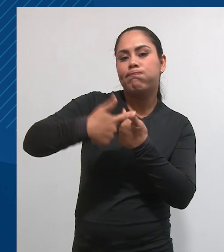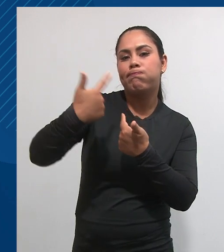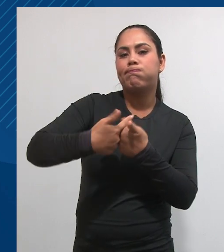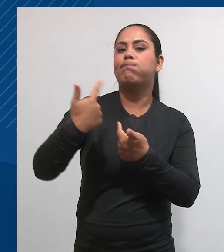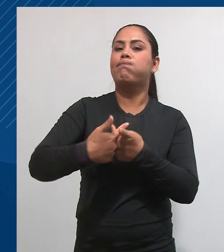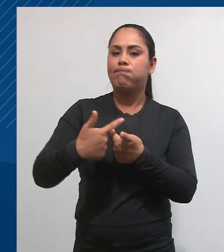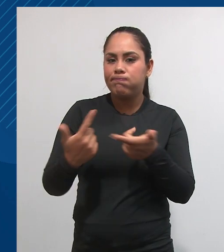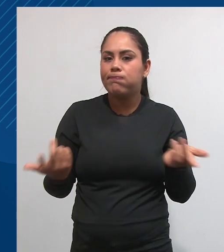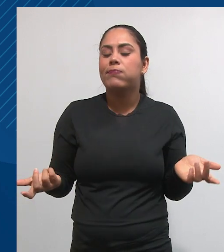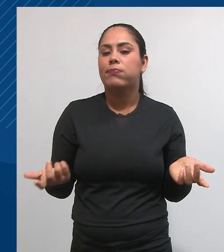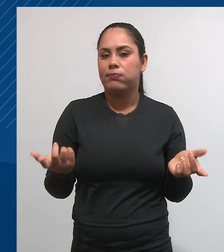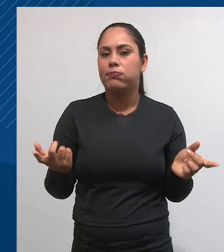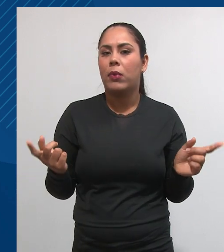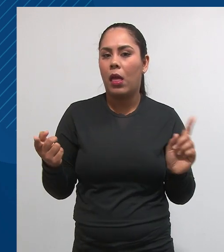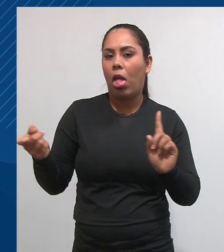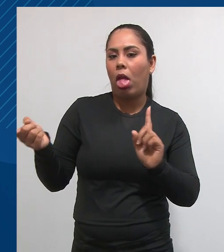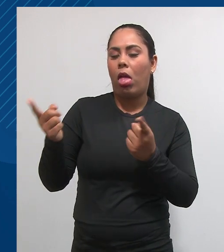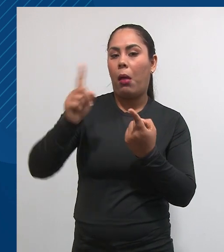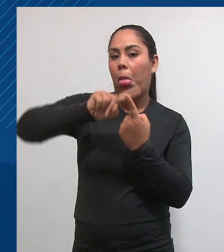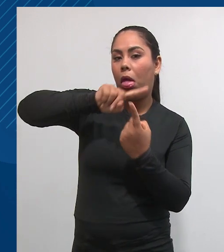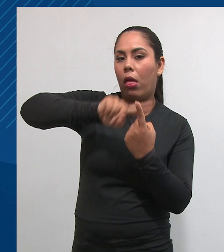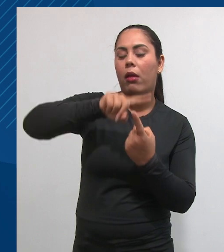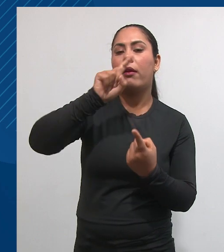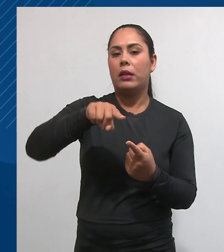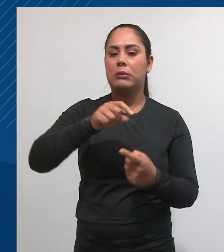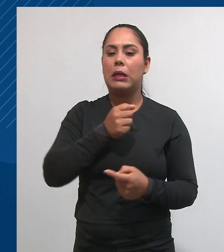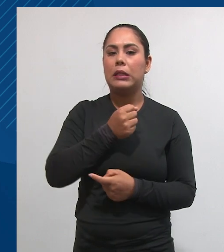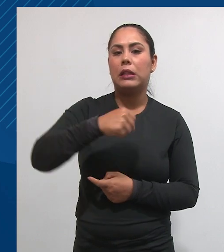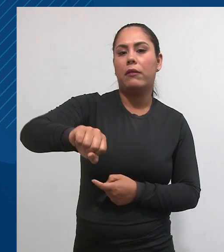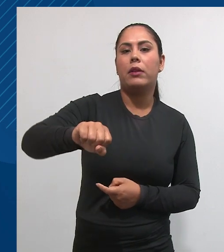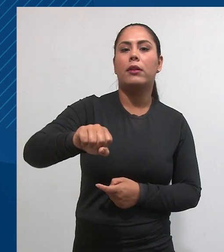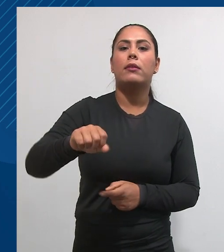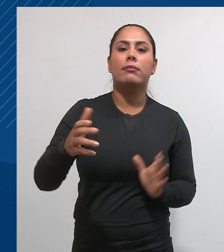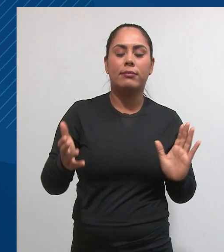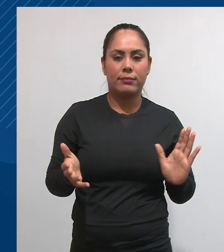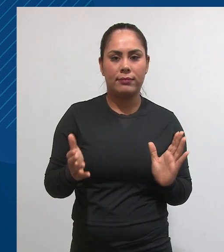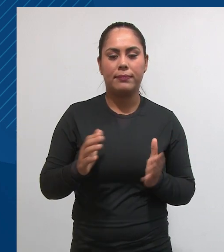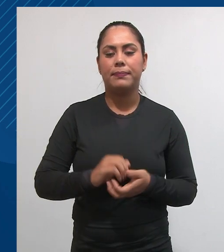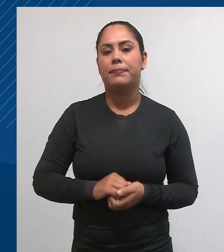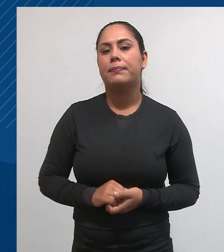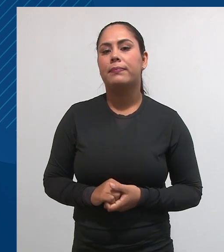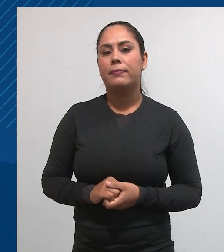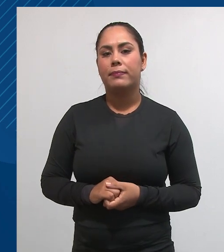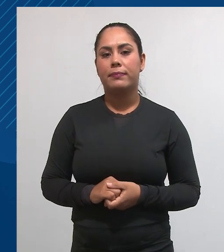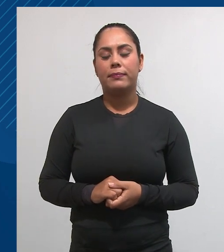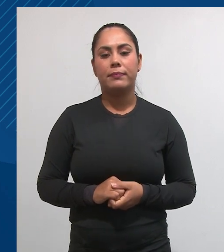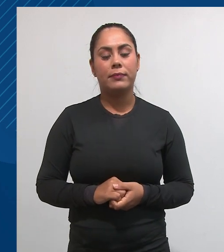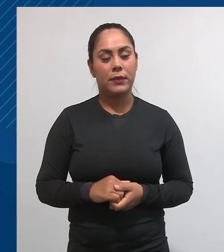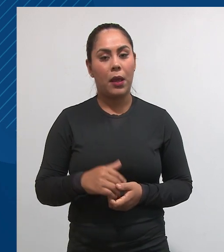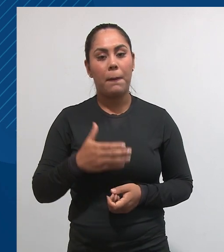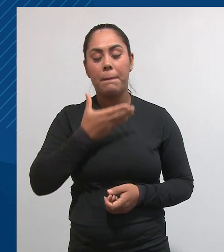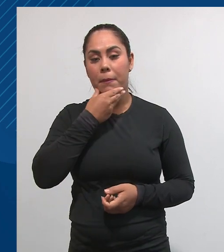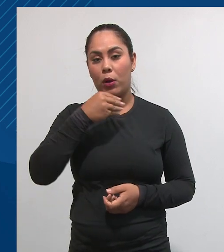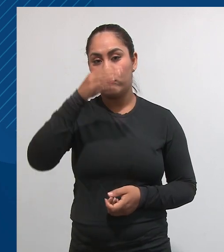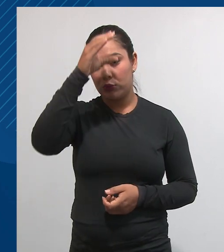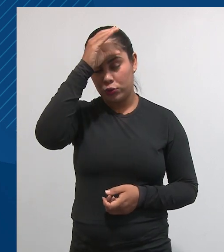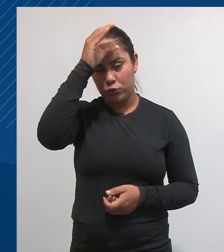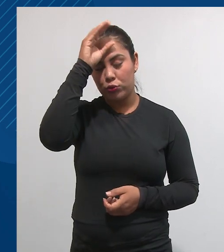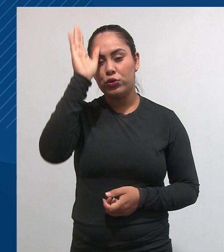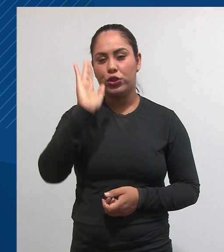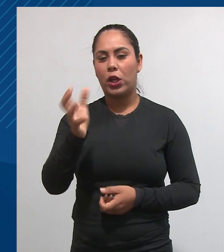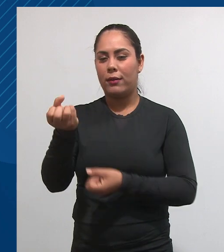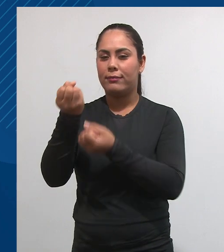fazer valer, né, para defender esses seres. Escuta essa aí, parente. Meu tio mesmo já